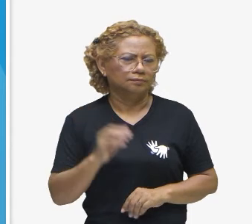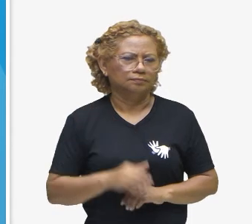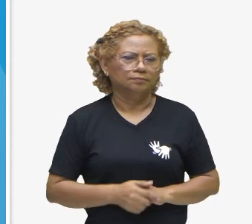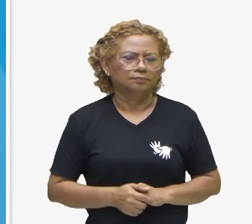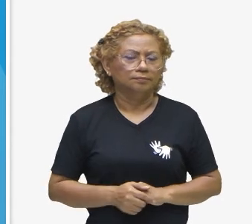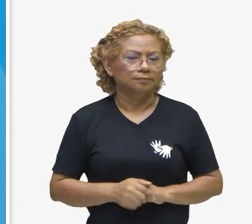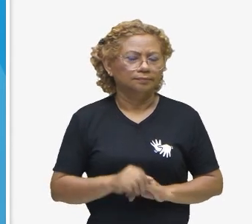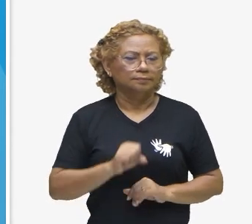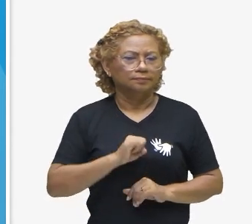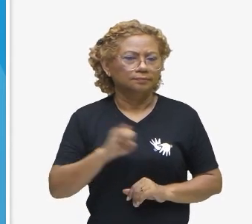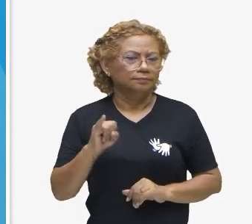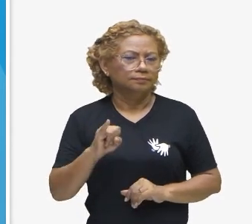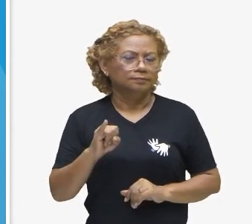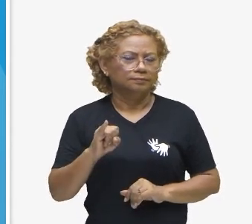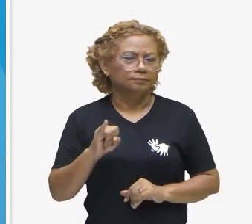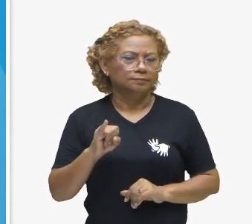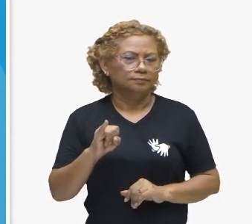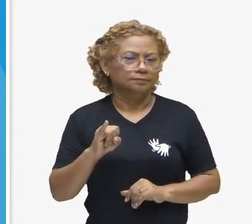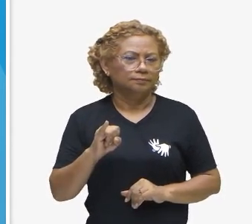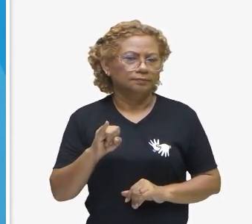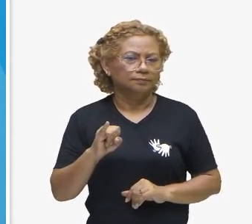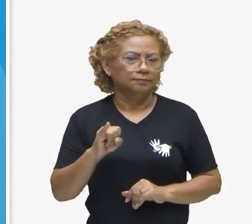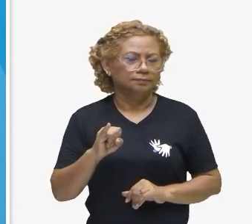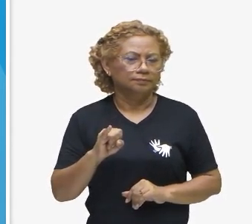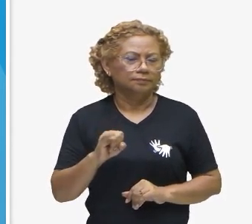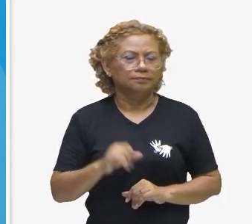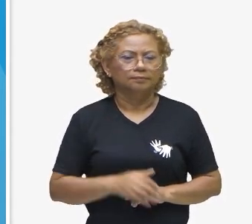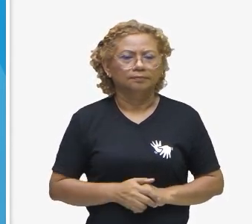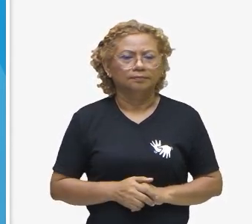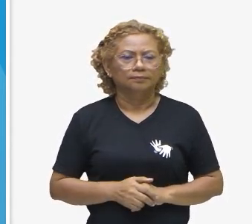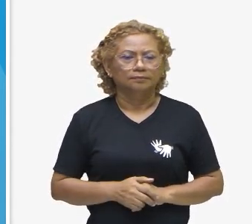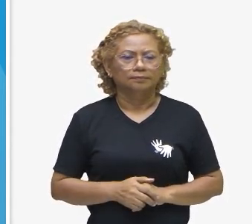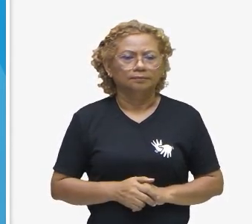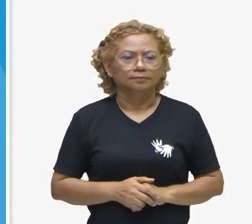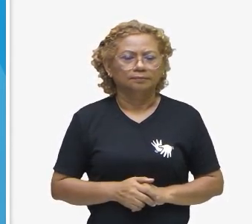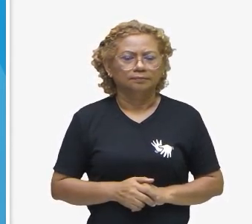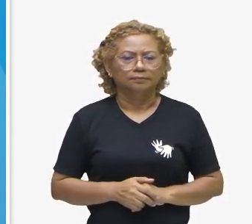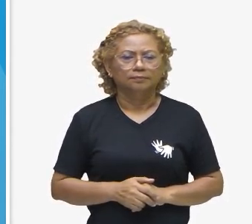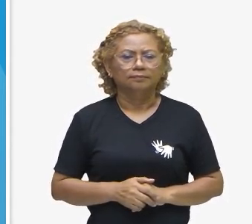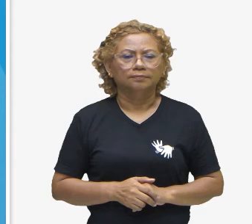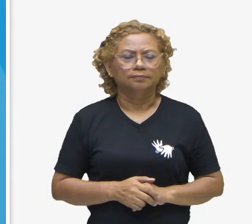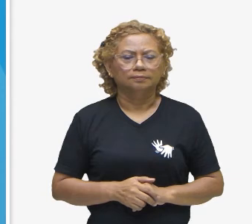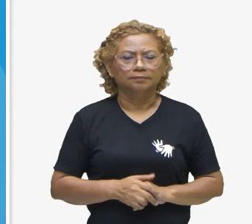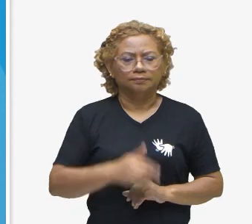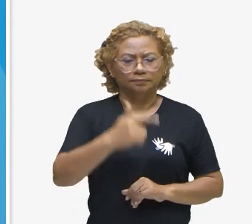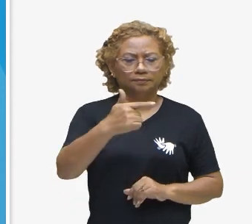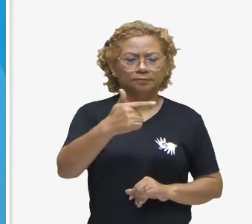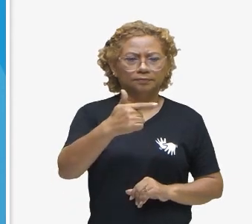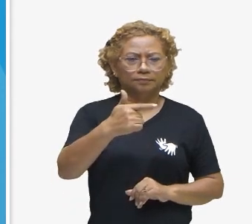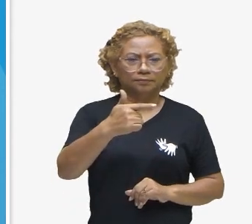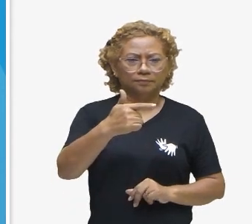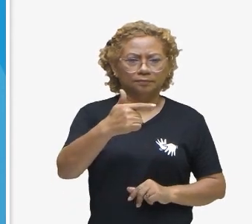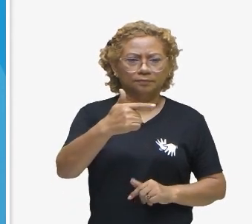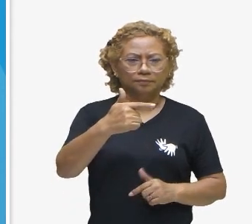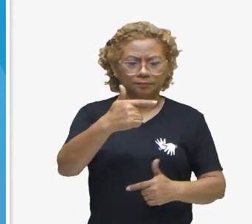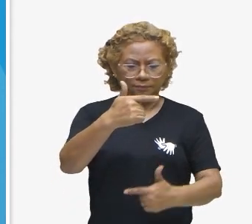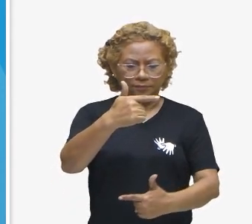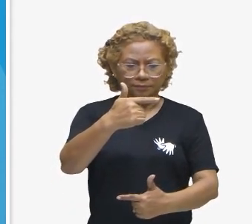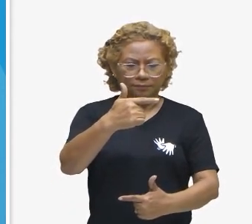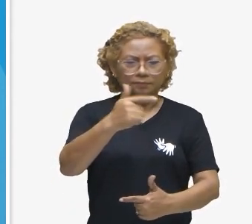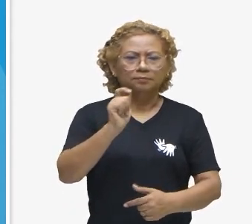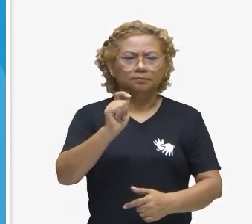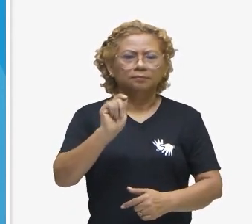se eu interferir tanto aqui no coeficiente do cosseno quanto no arco? Vamos